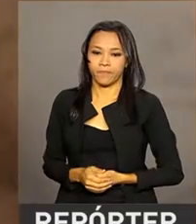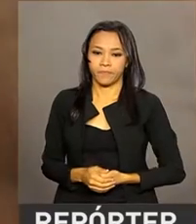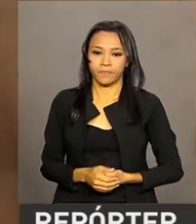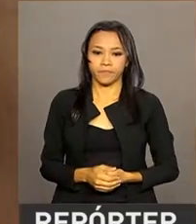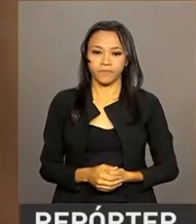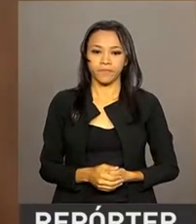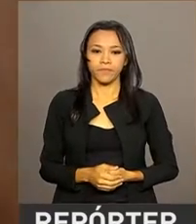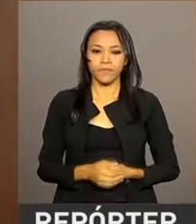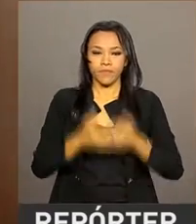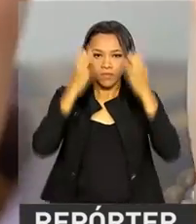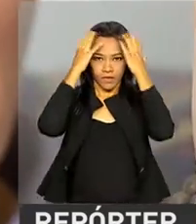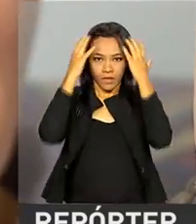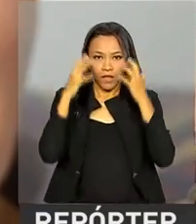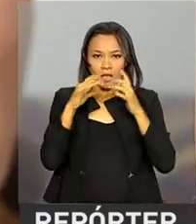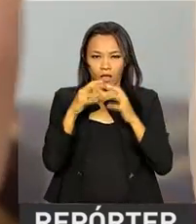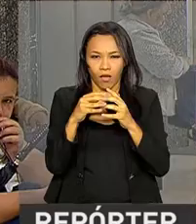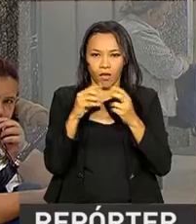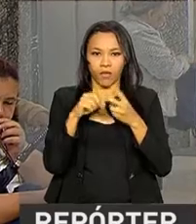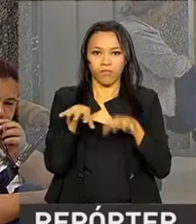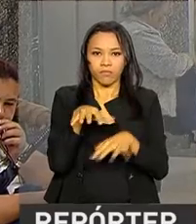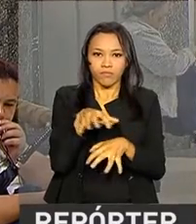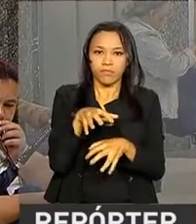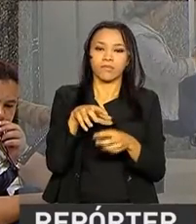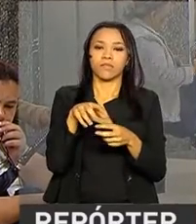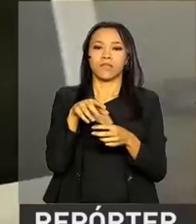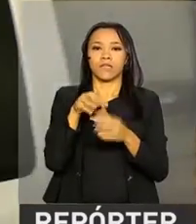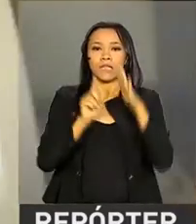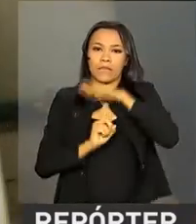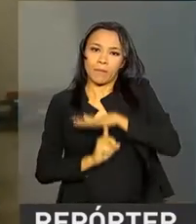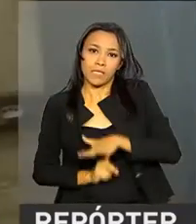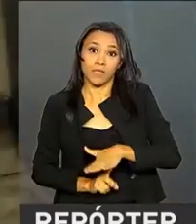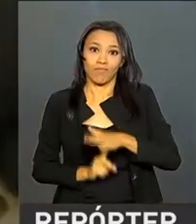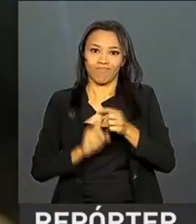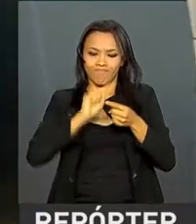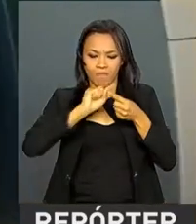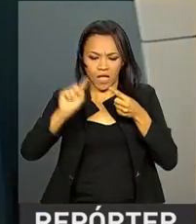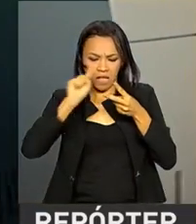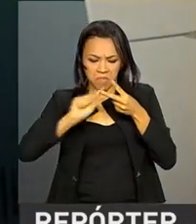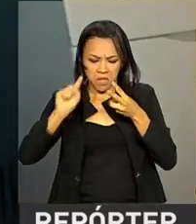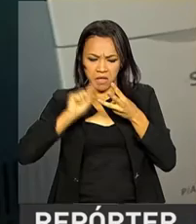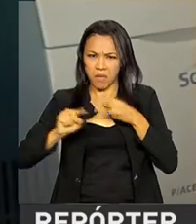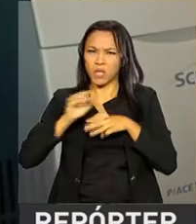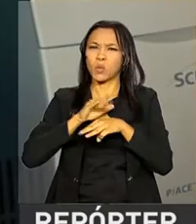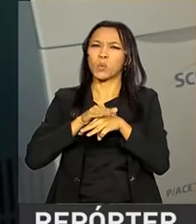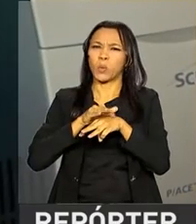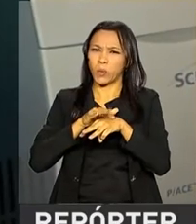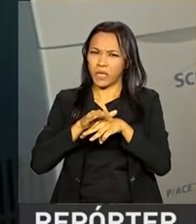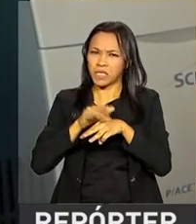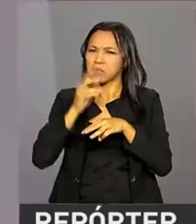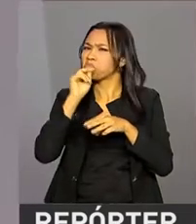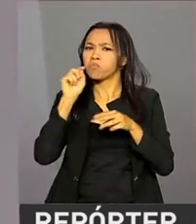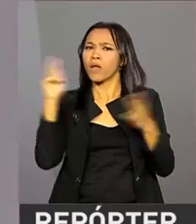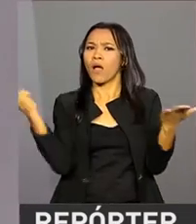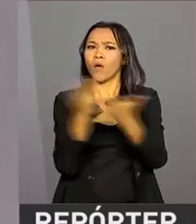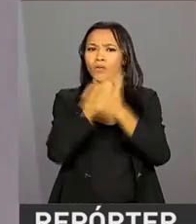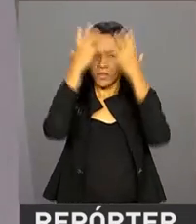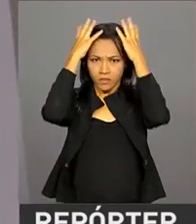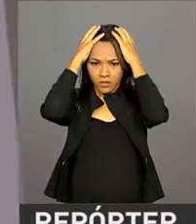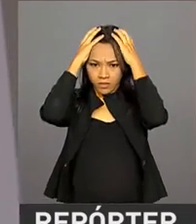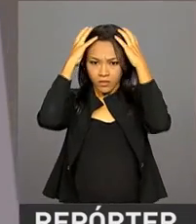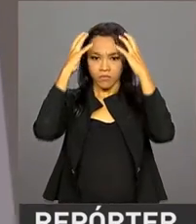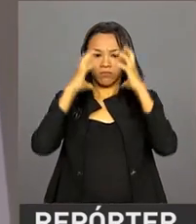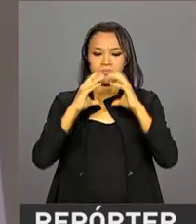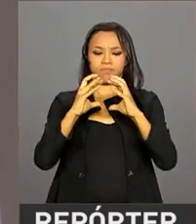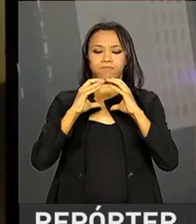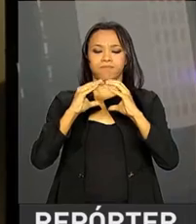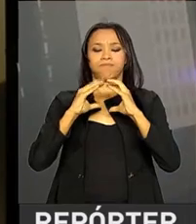alzheimer parkinson depressão doenças que têm em comum alguma falha no sistema de transmissão de